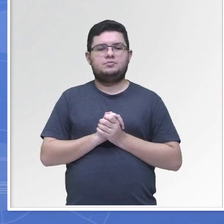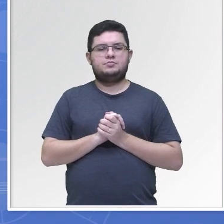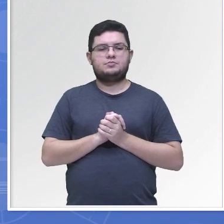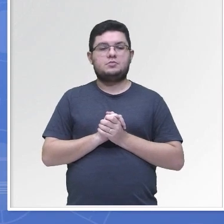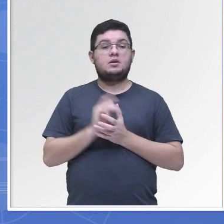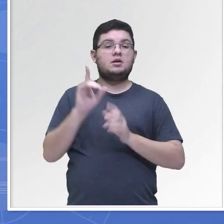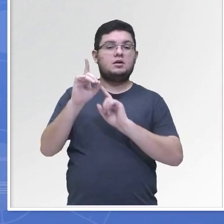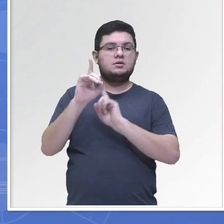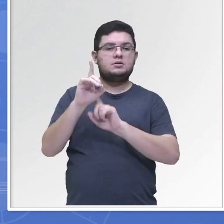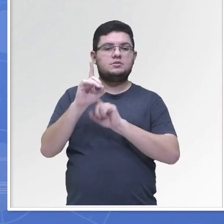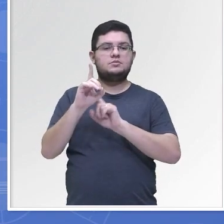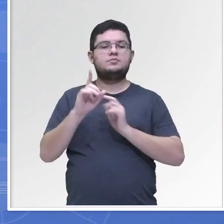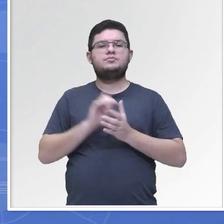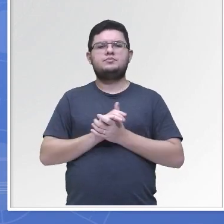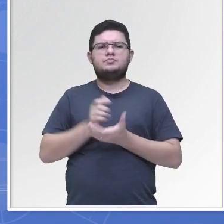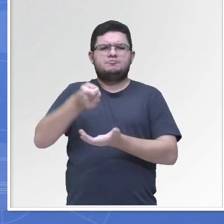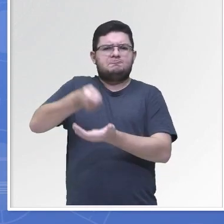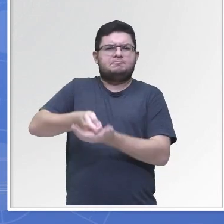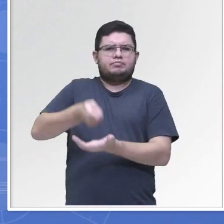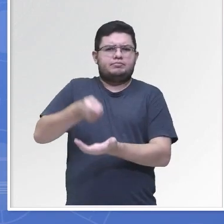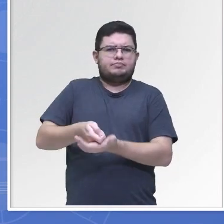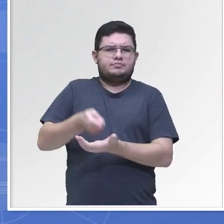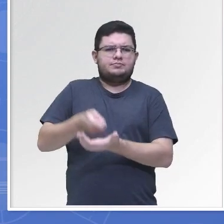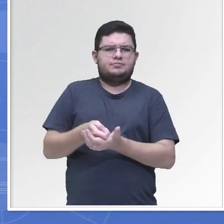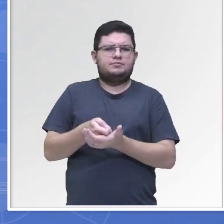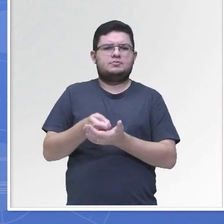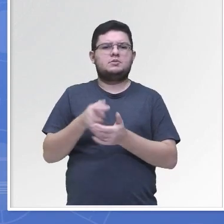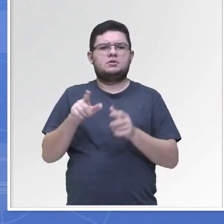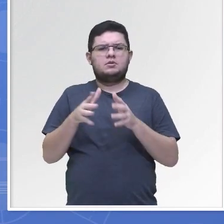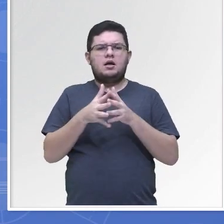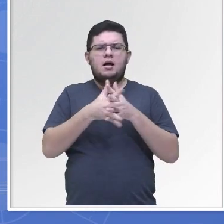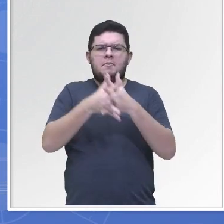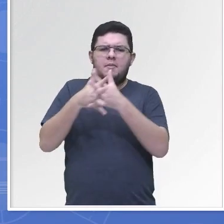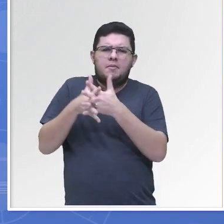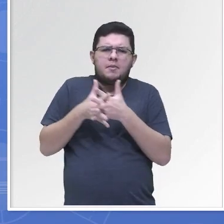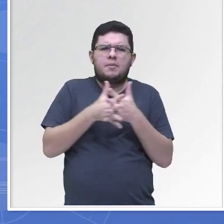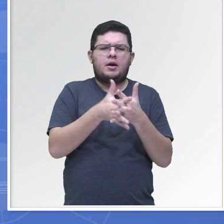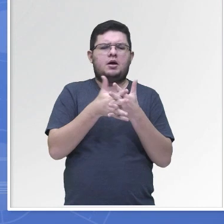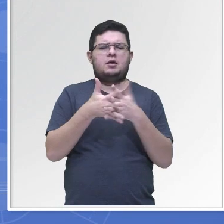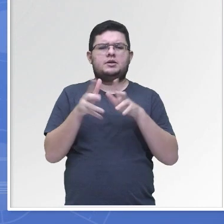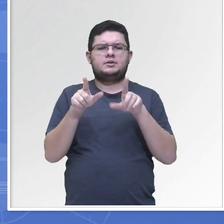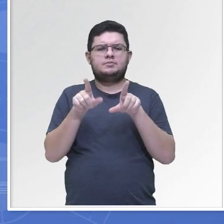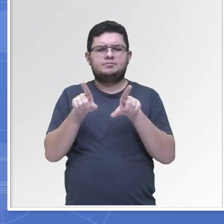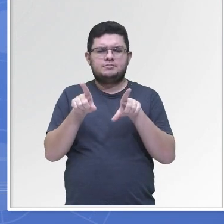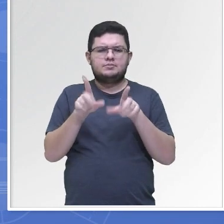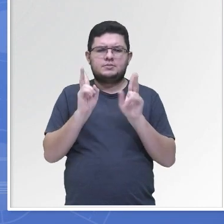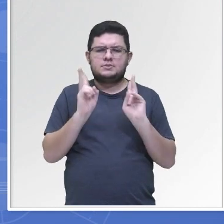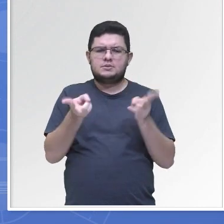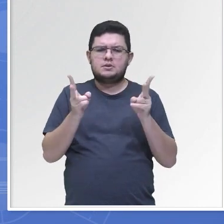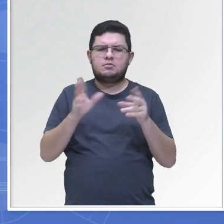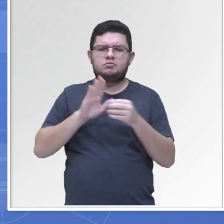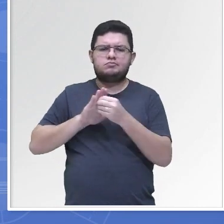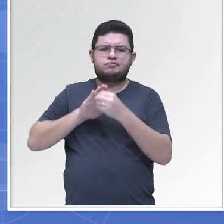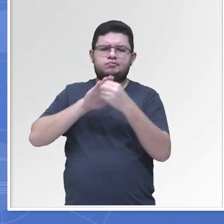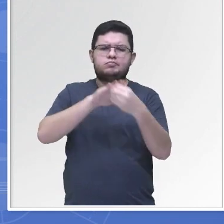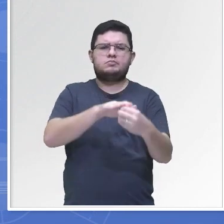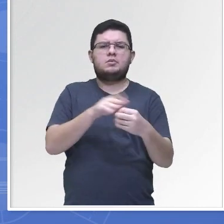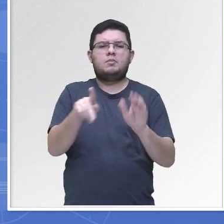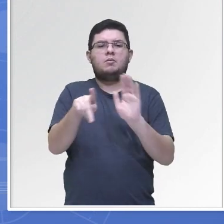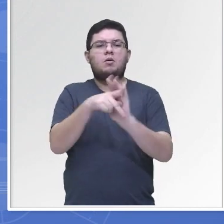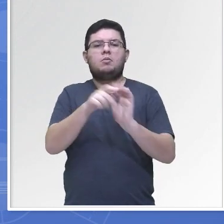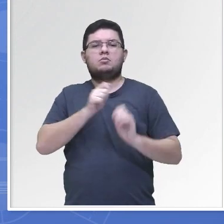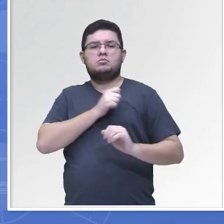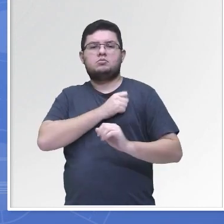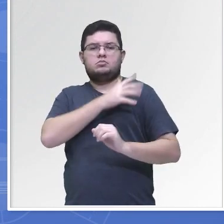D, ditatorial, perturbada por um constante clima de opressão mantido pelo exército e